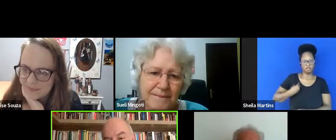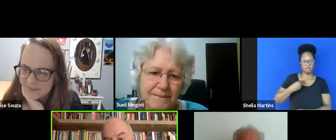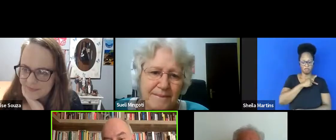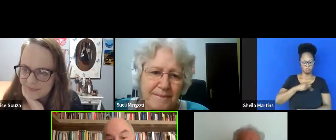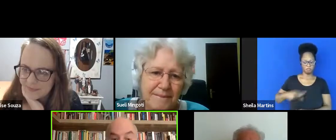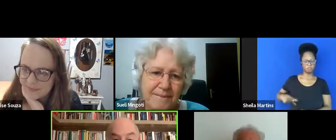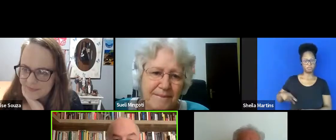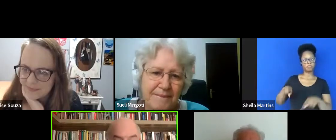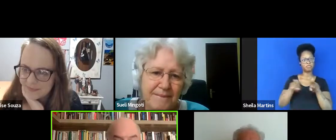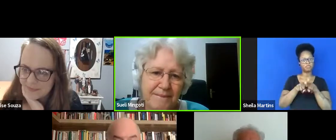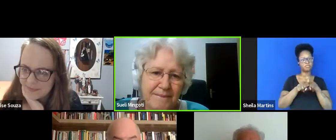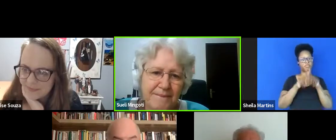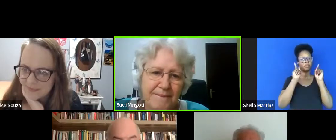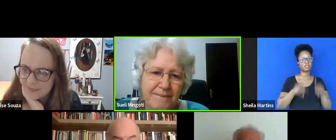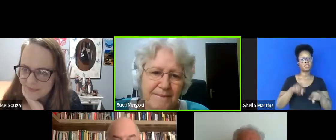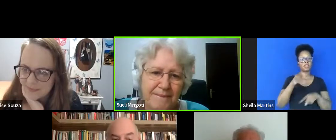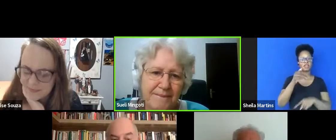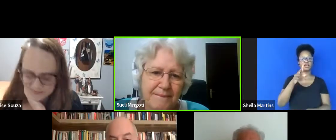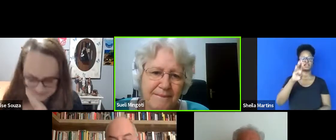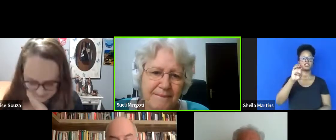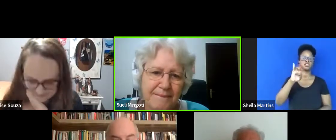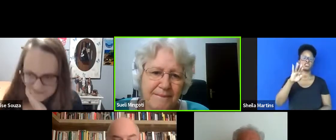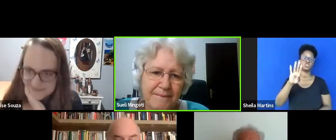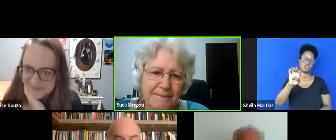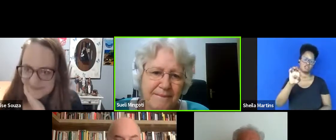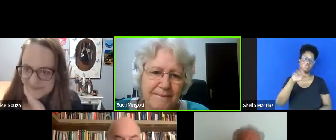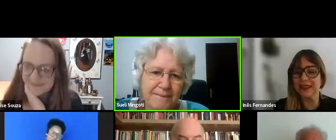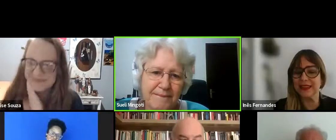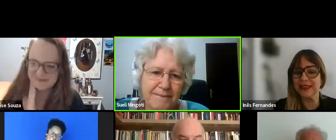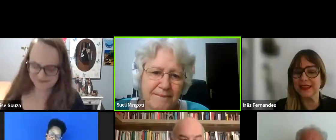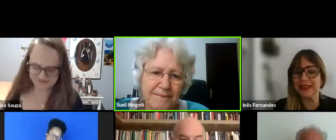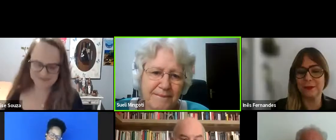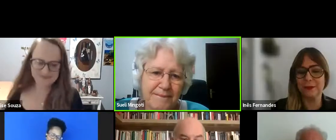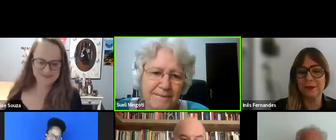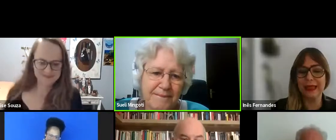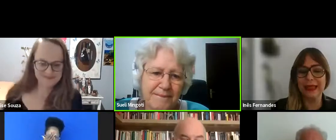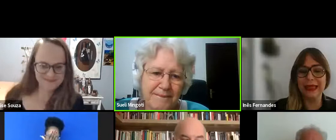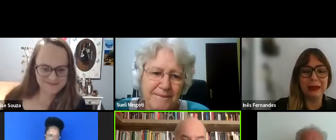presidente e também a Cristiane, nossa vice-presidente. Muito obrigado.